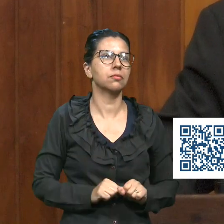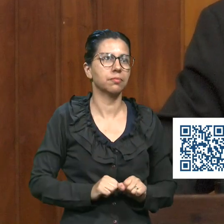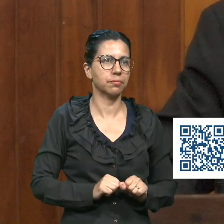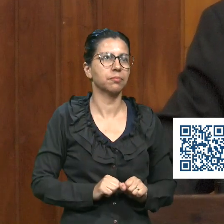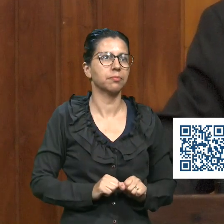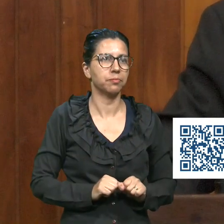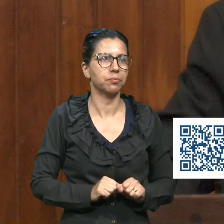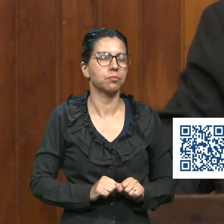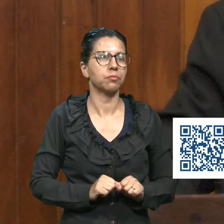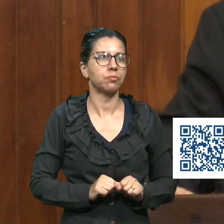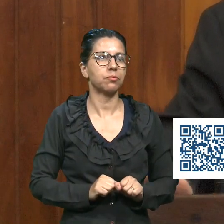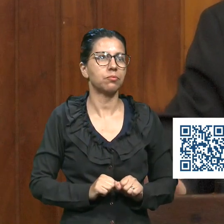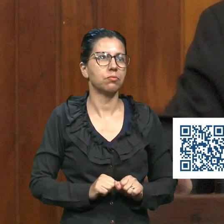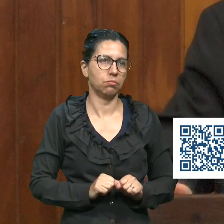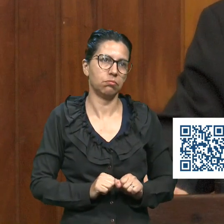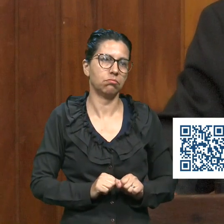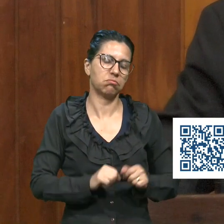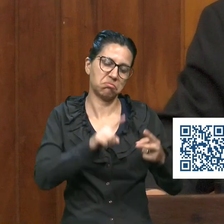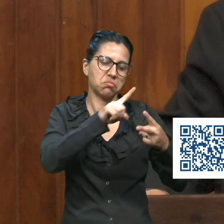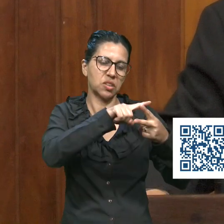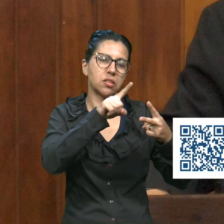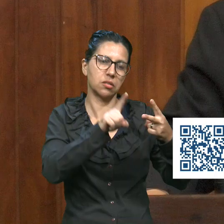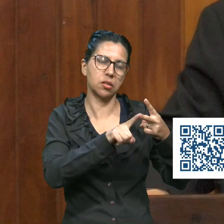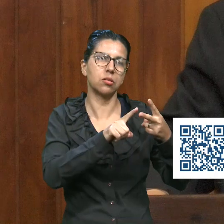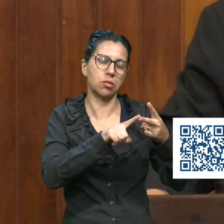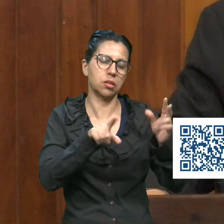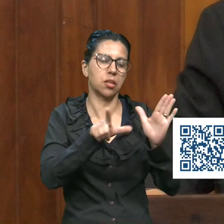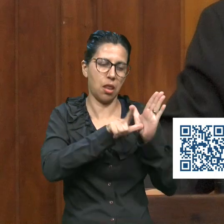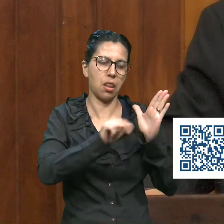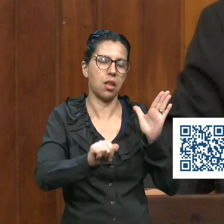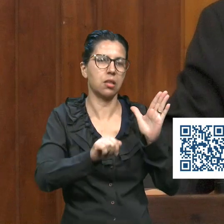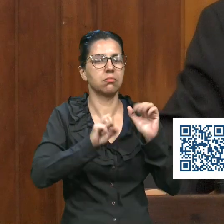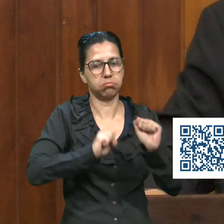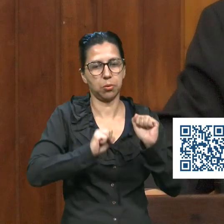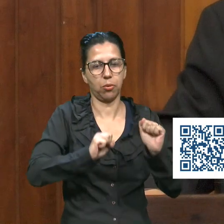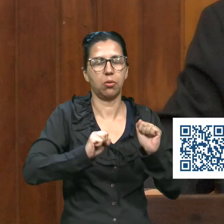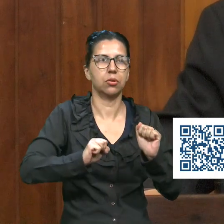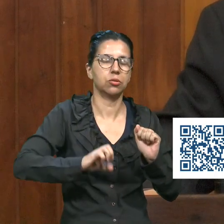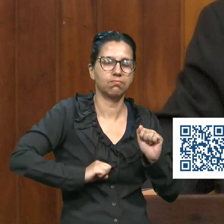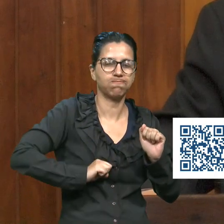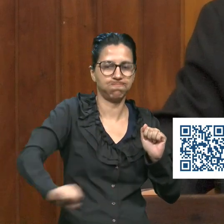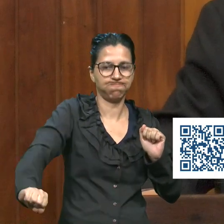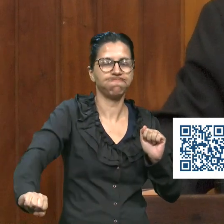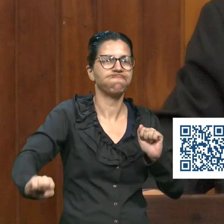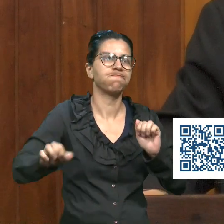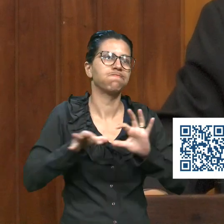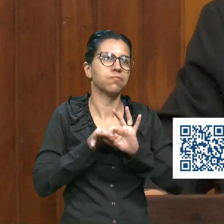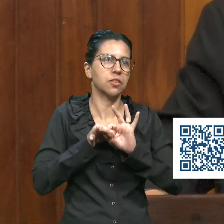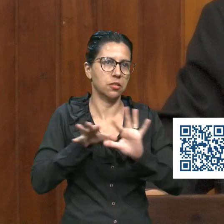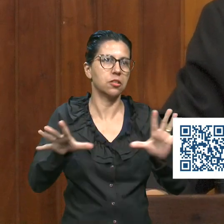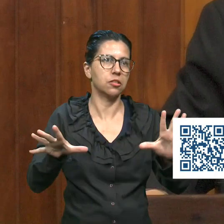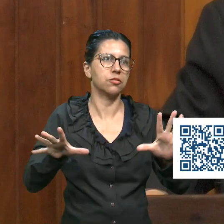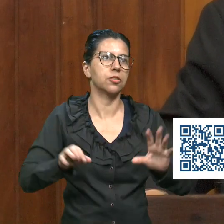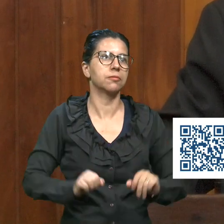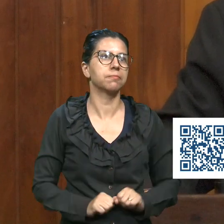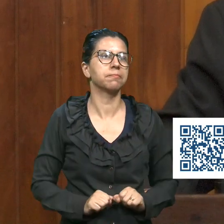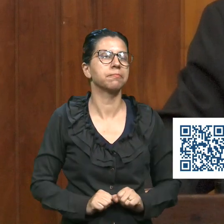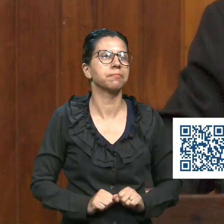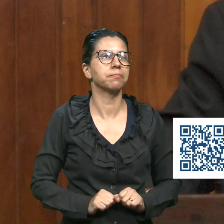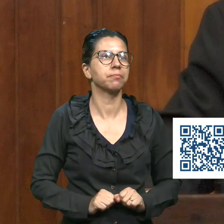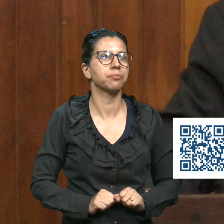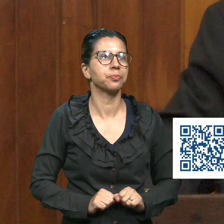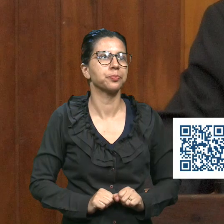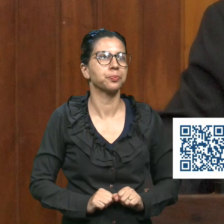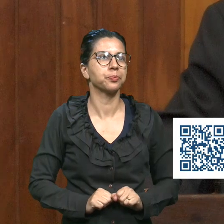De estupro, que são casos já previstos em lei. Então, eu tenho que fazer uma